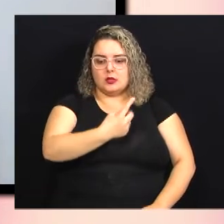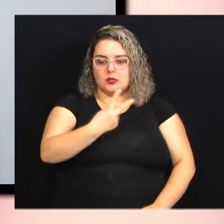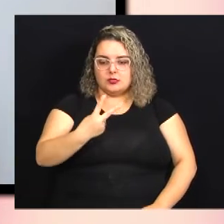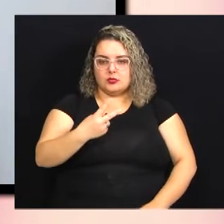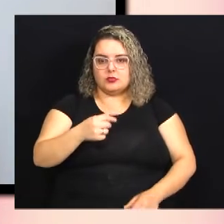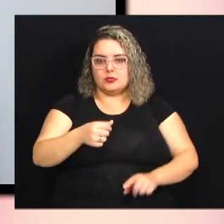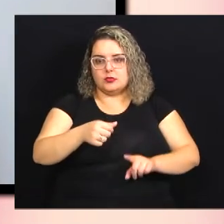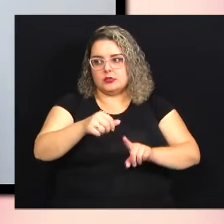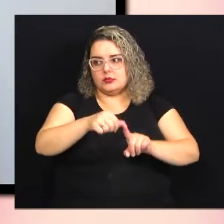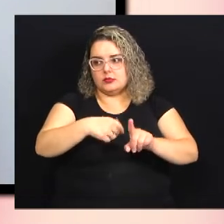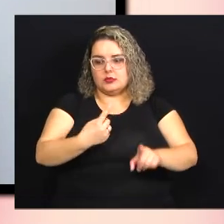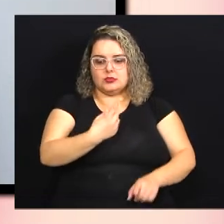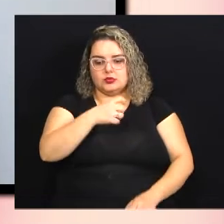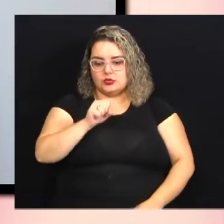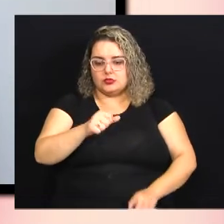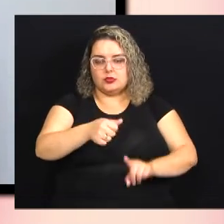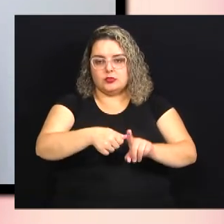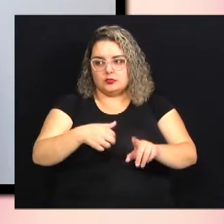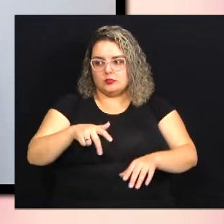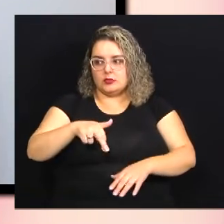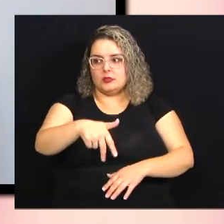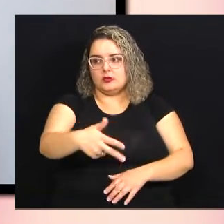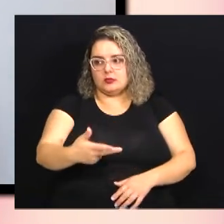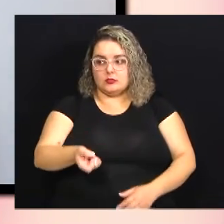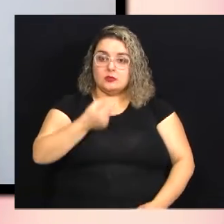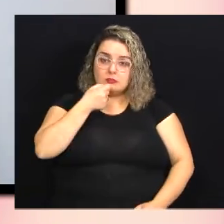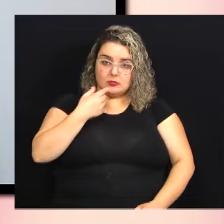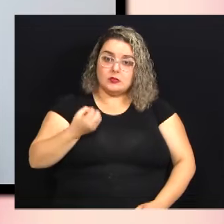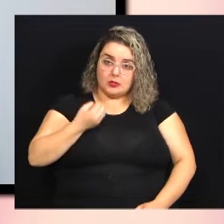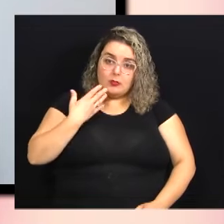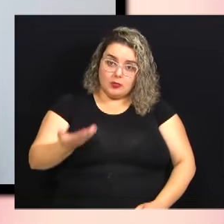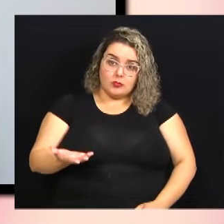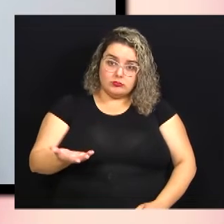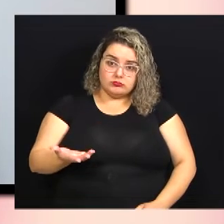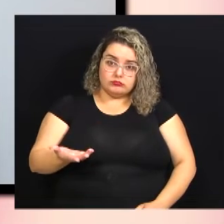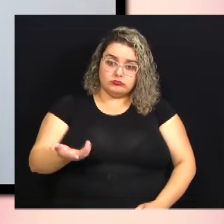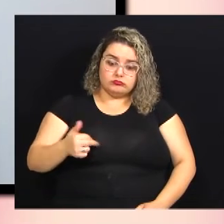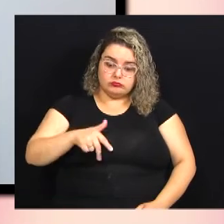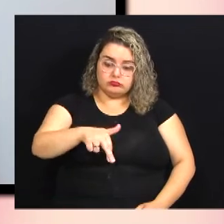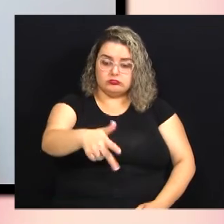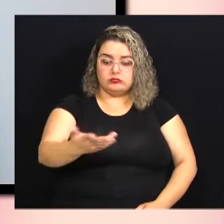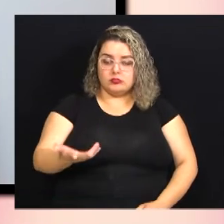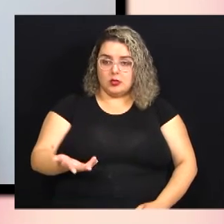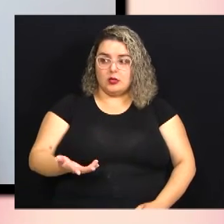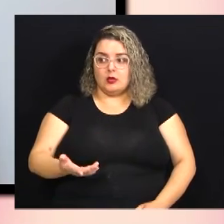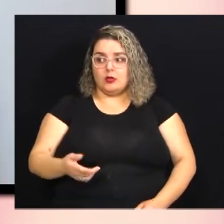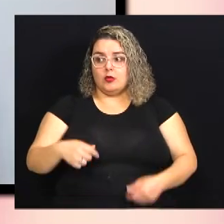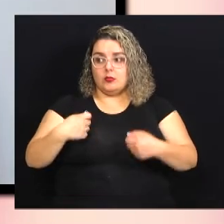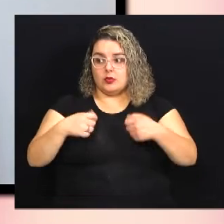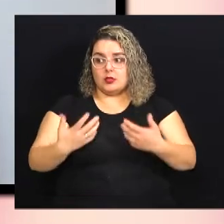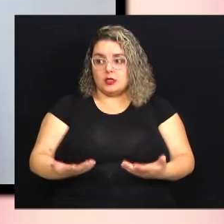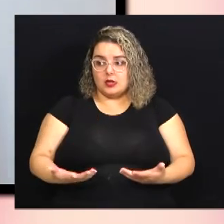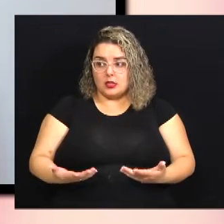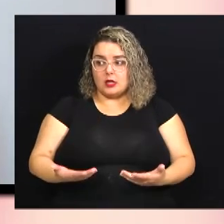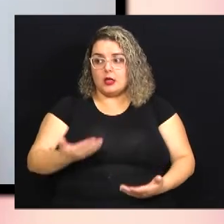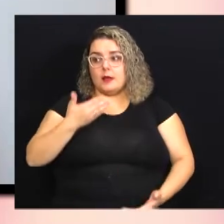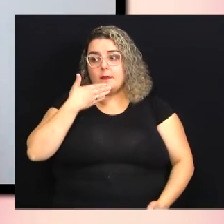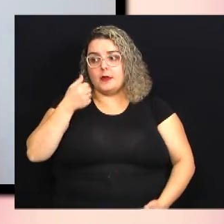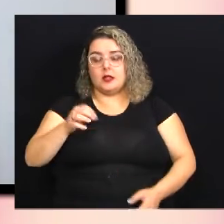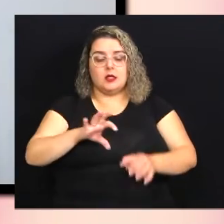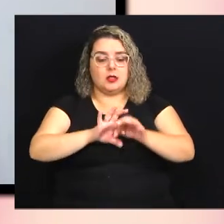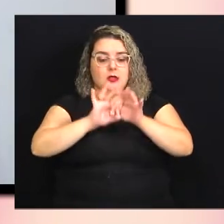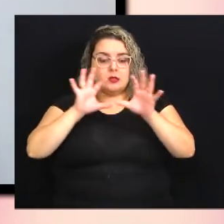12 meses, 18 meses, o remédio vale a pena, entendeu? Porque é muito Entendi. precioso você manter